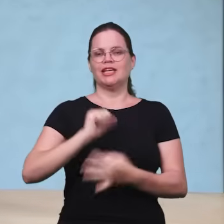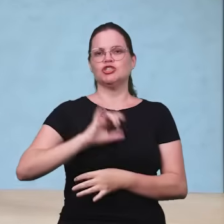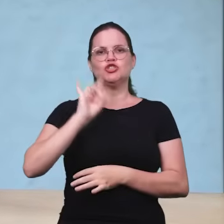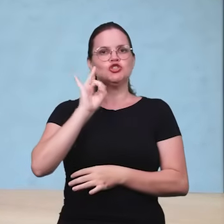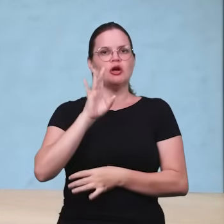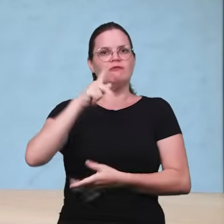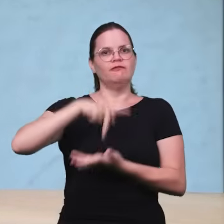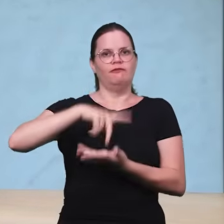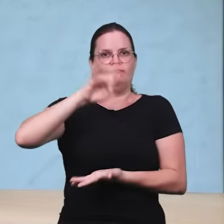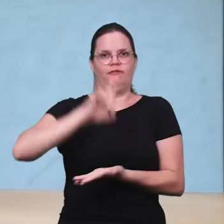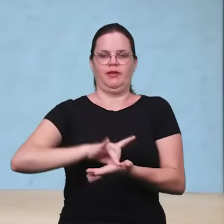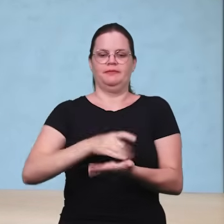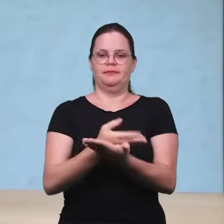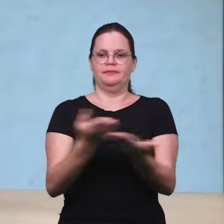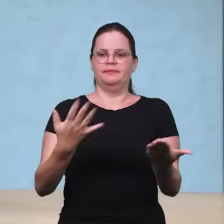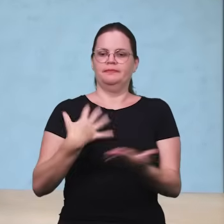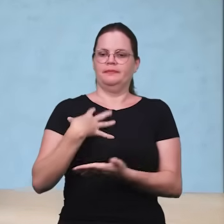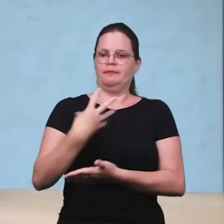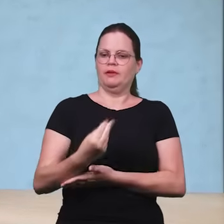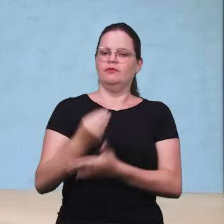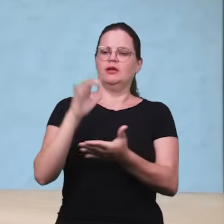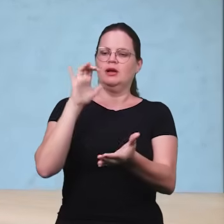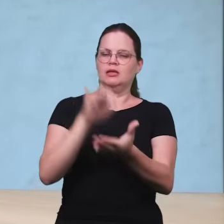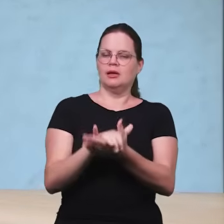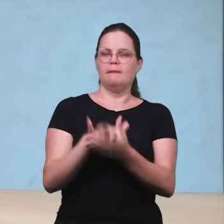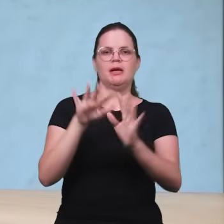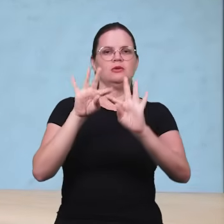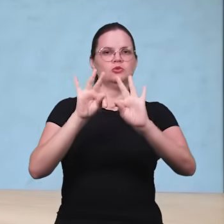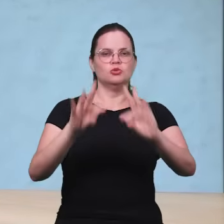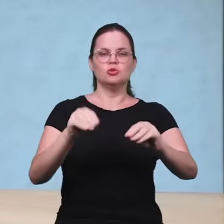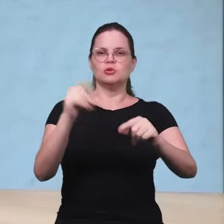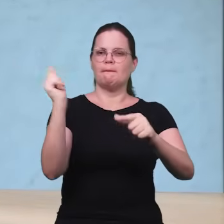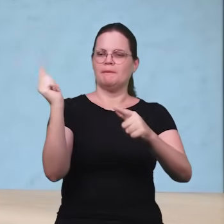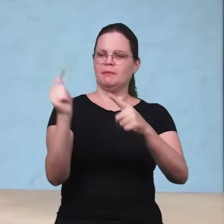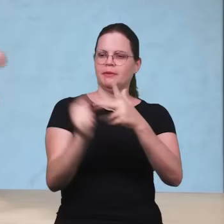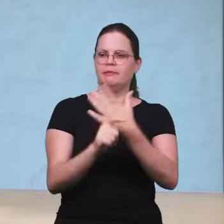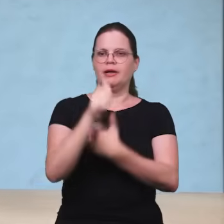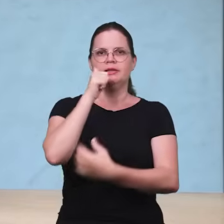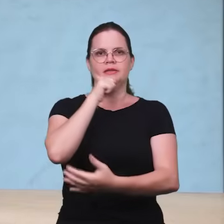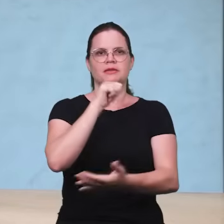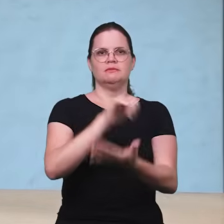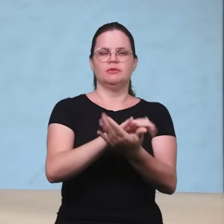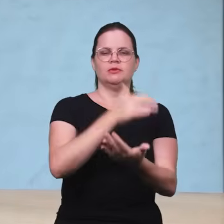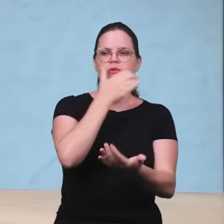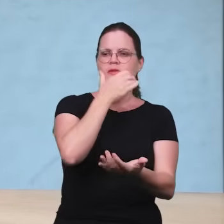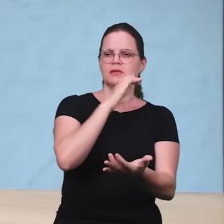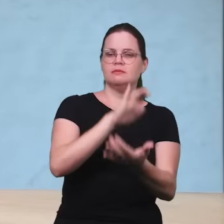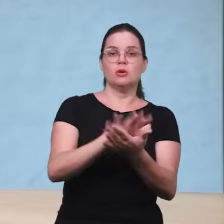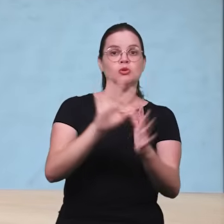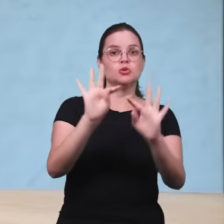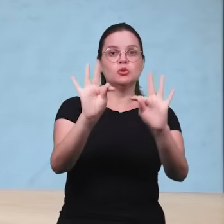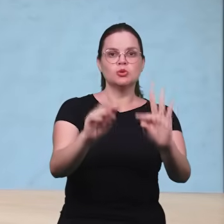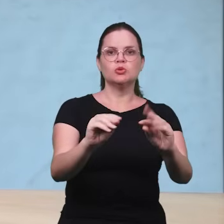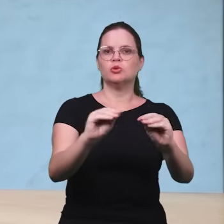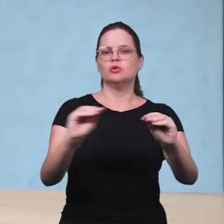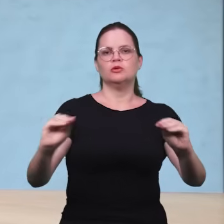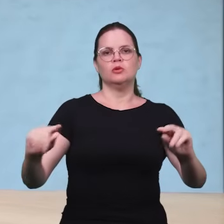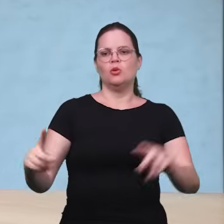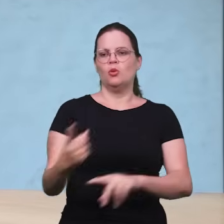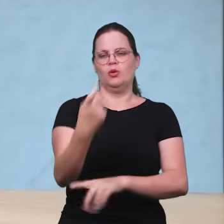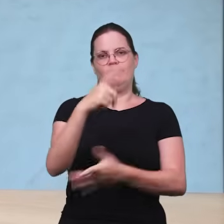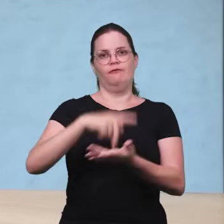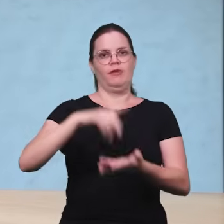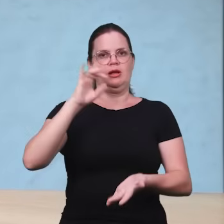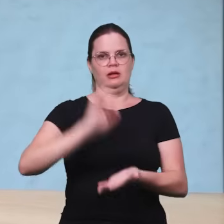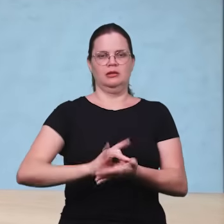domine os nossos filhos, o nosso casamento, as nossas esposos, e assim o Senhor possa fazer a